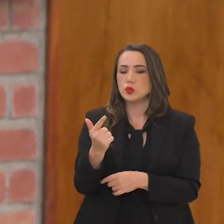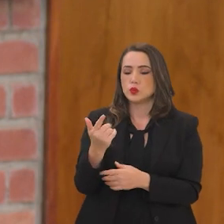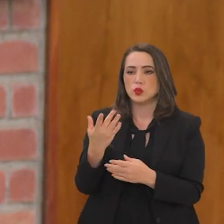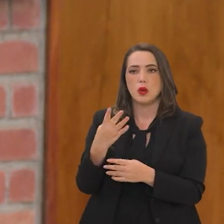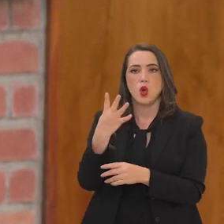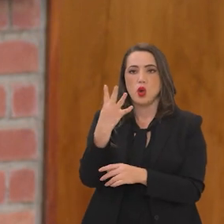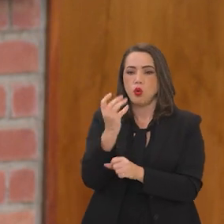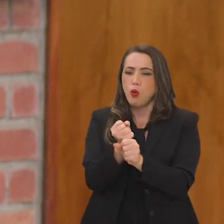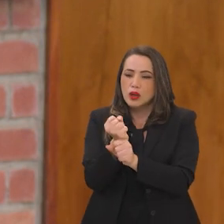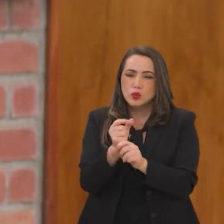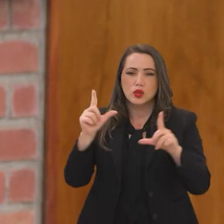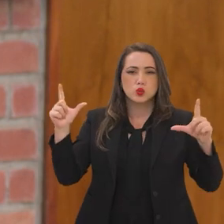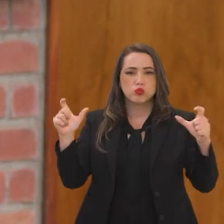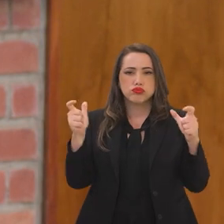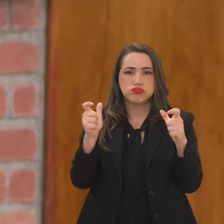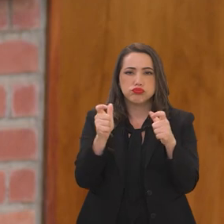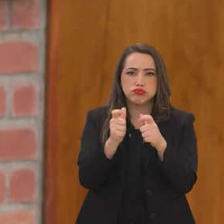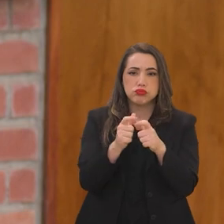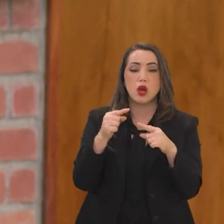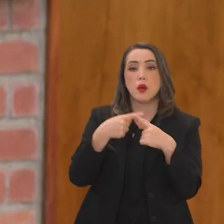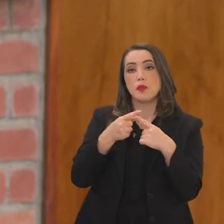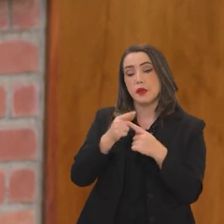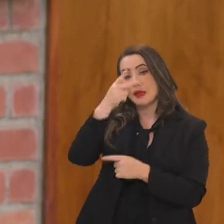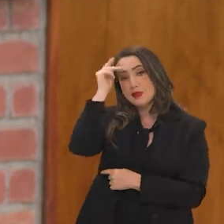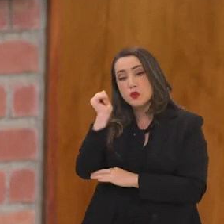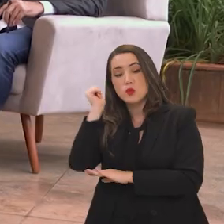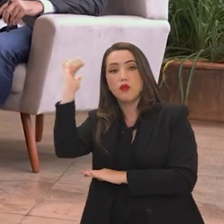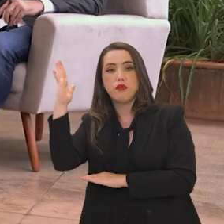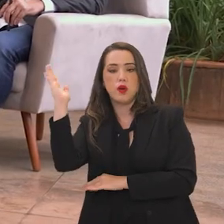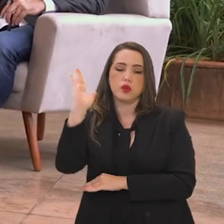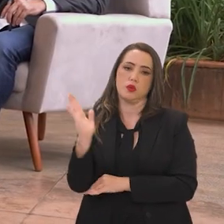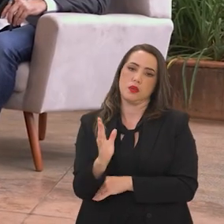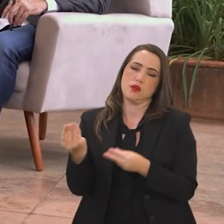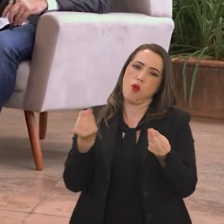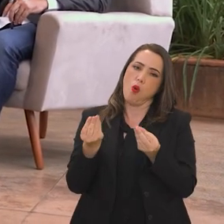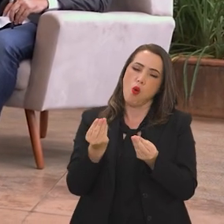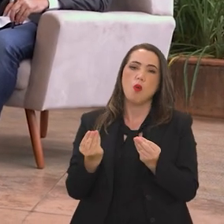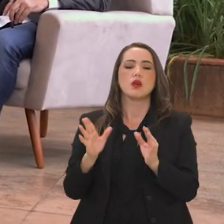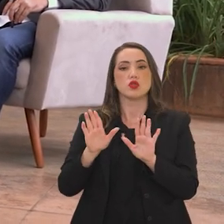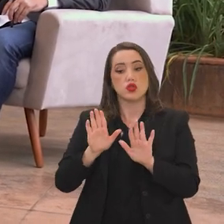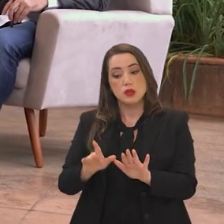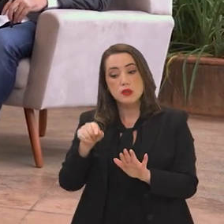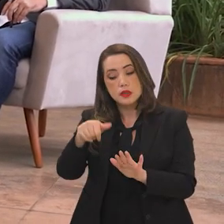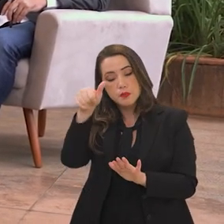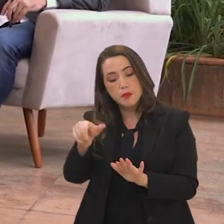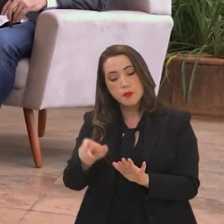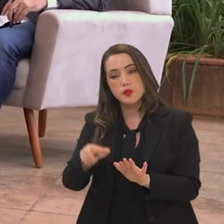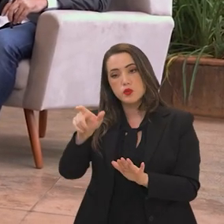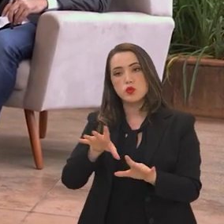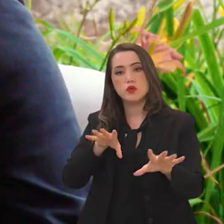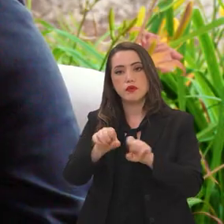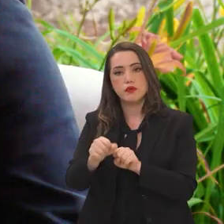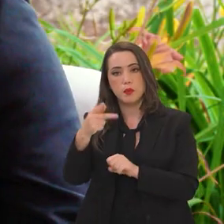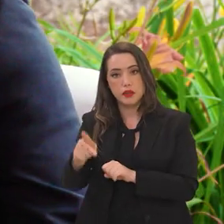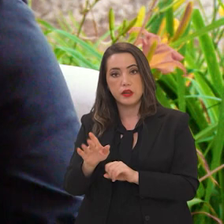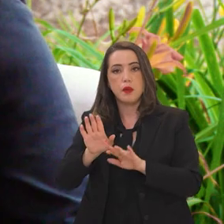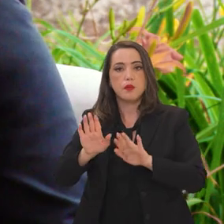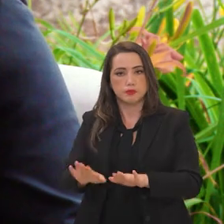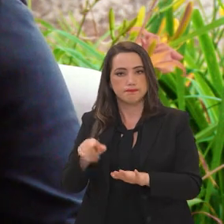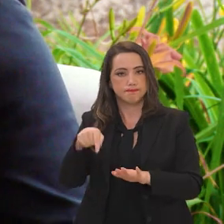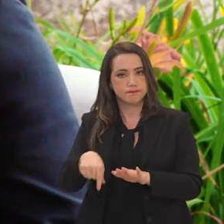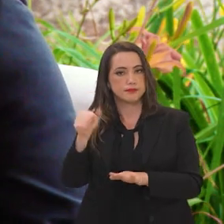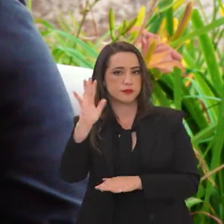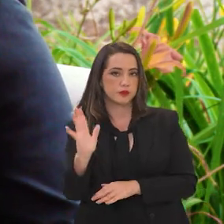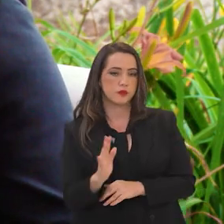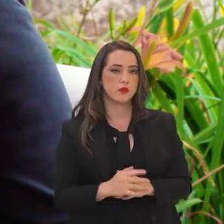Capes como é que a gente atrai Quem tá lá fora de volta para o Brasil e como é que a gente fixa os pesquisadores que nós estamos formando aqui são